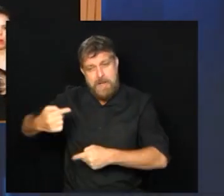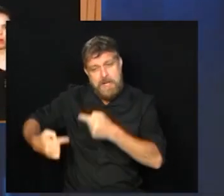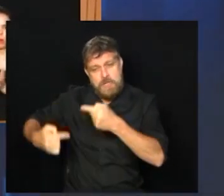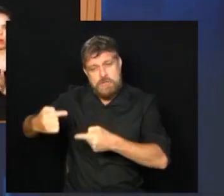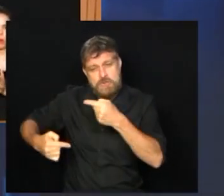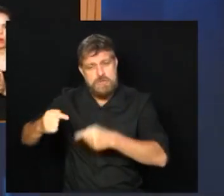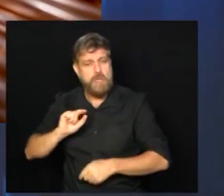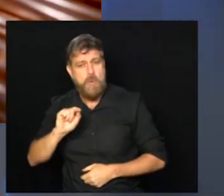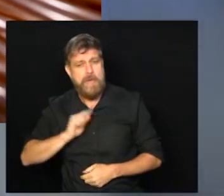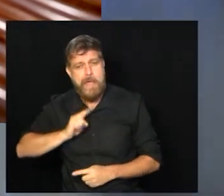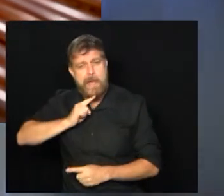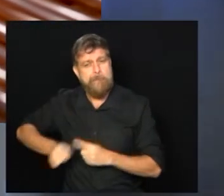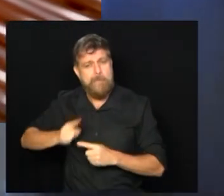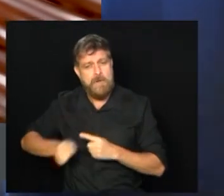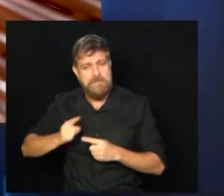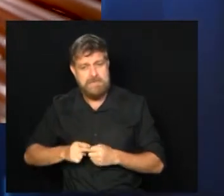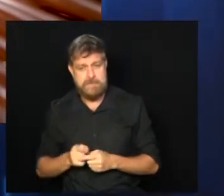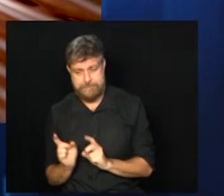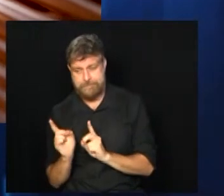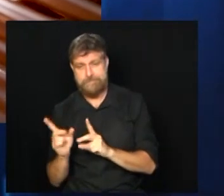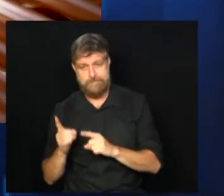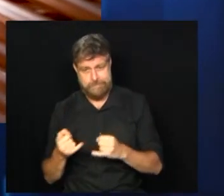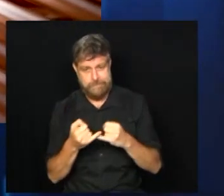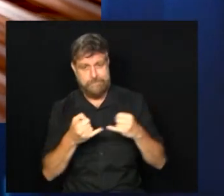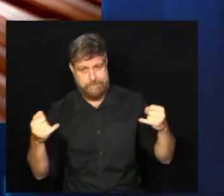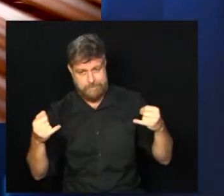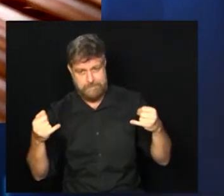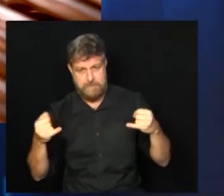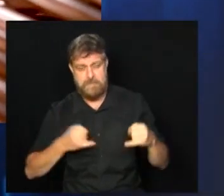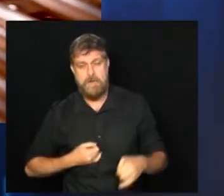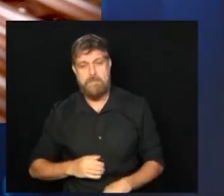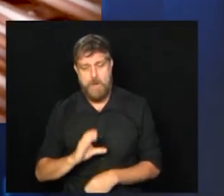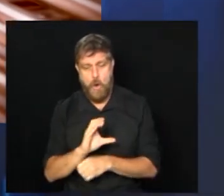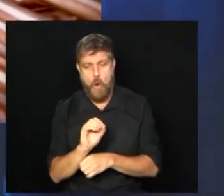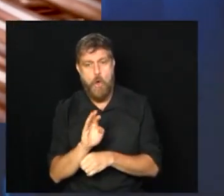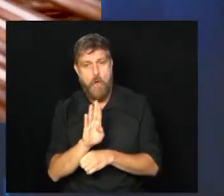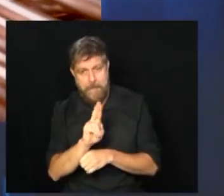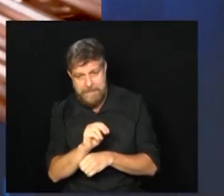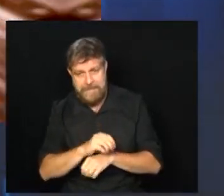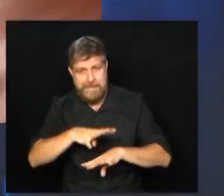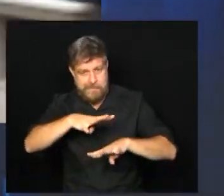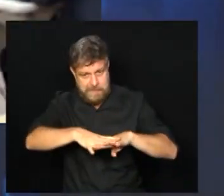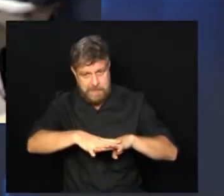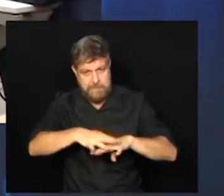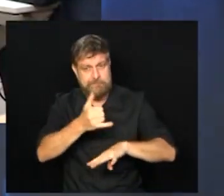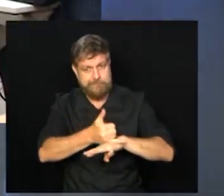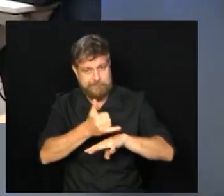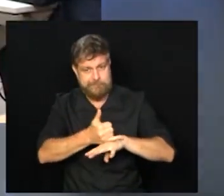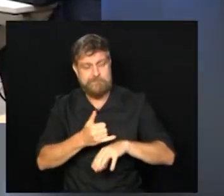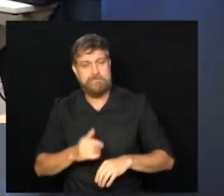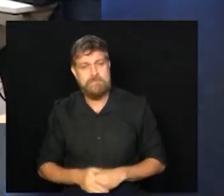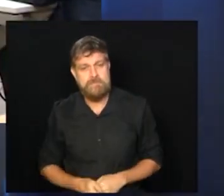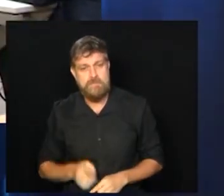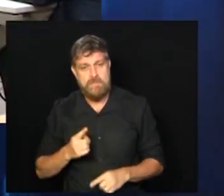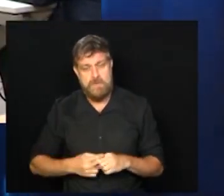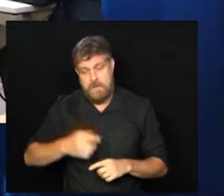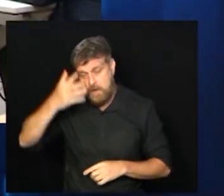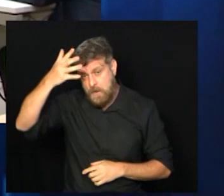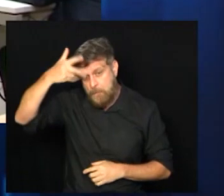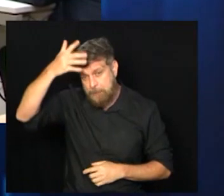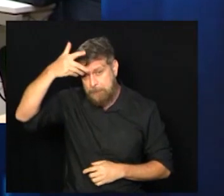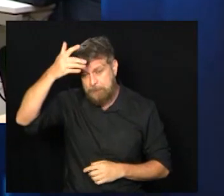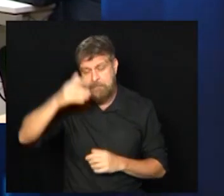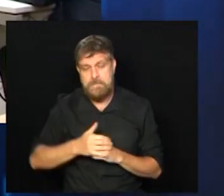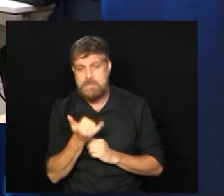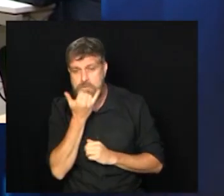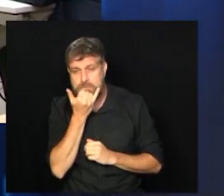a proibição à comercialização de cabos de cobre e tampas de bueiro. O vereador Permínio Monteiro